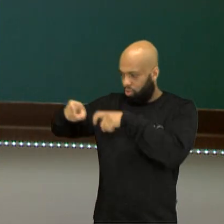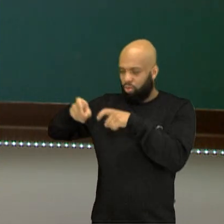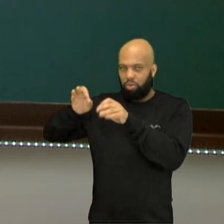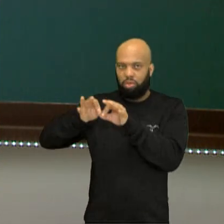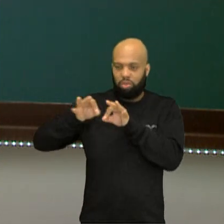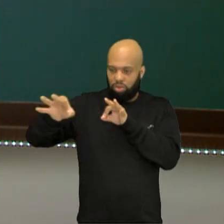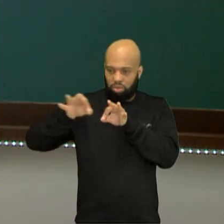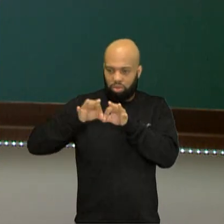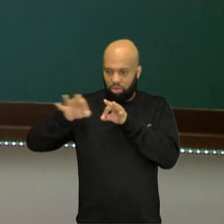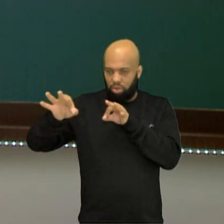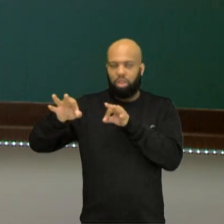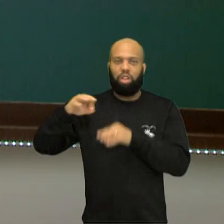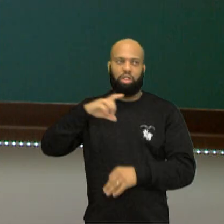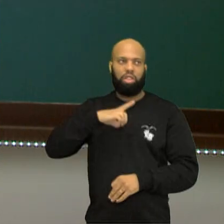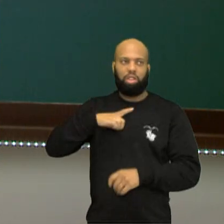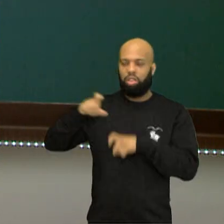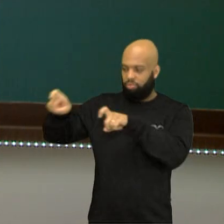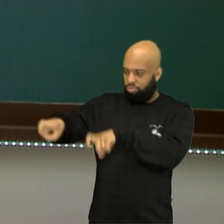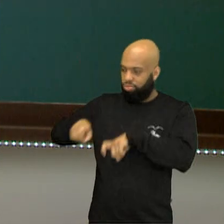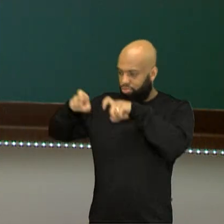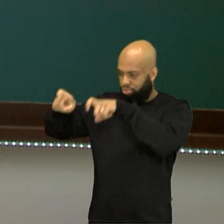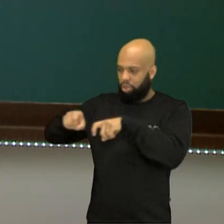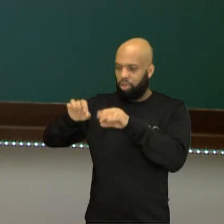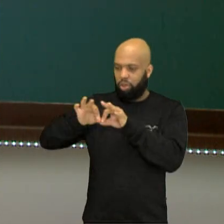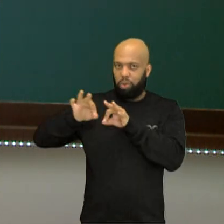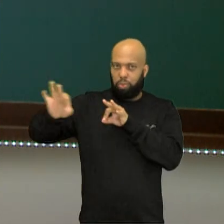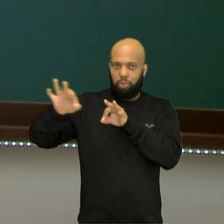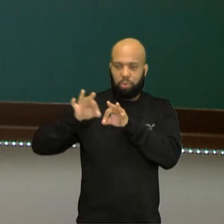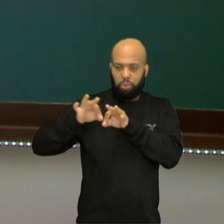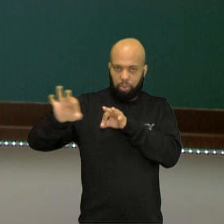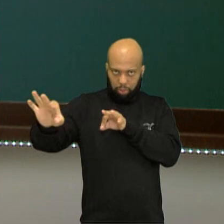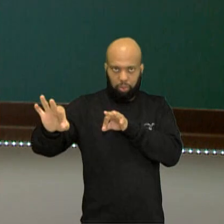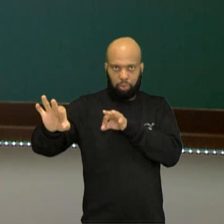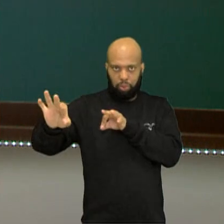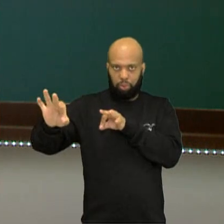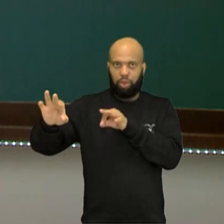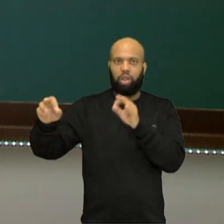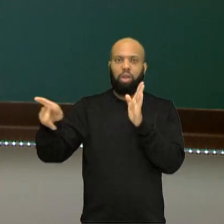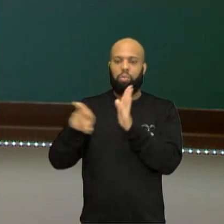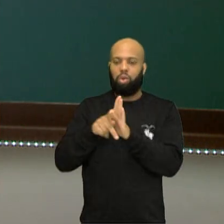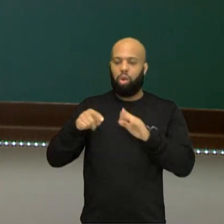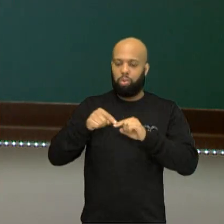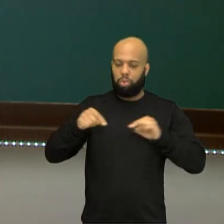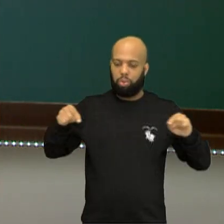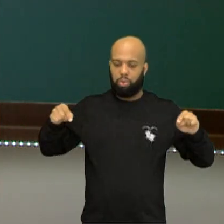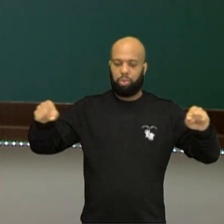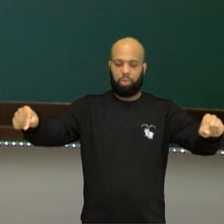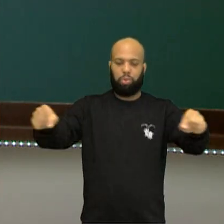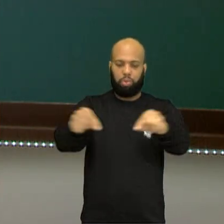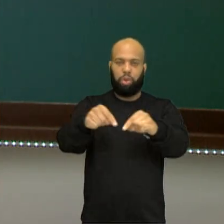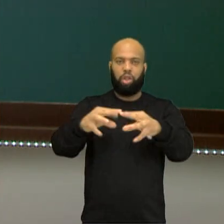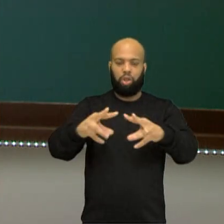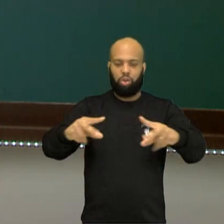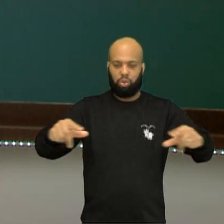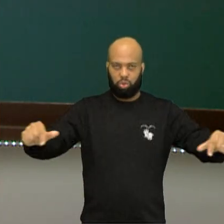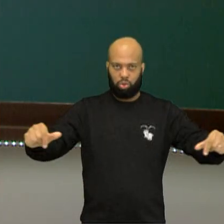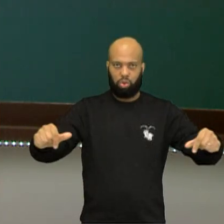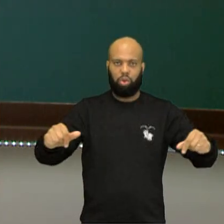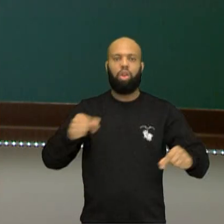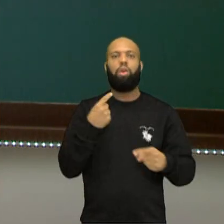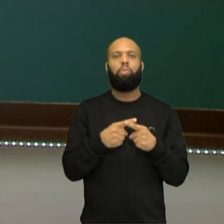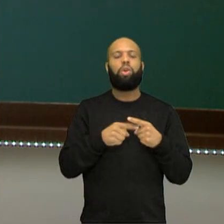Então, aquelas mensurações, não, medições de solos, terrenos, porque é feita por meio